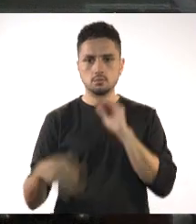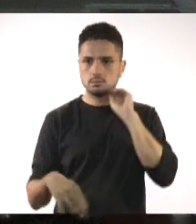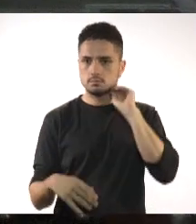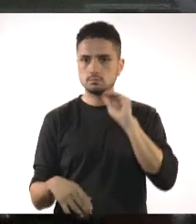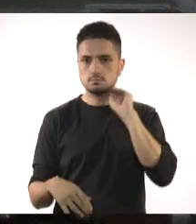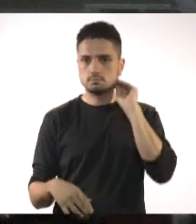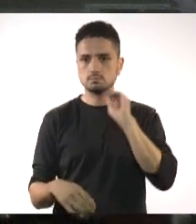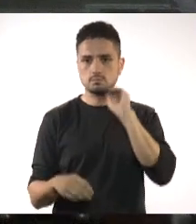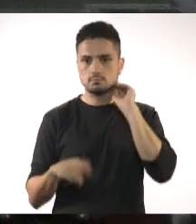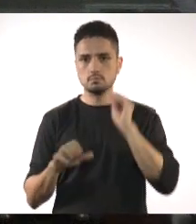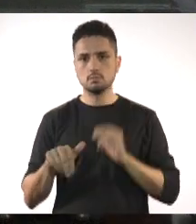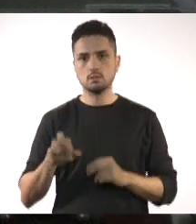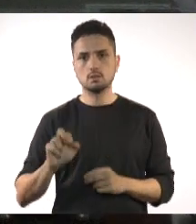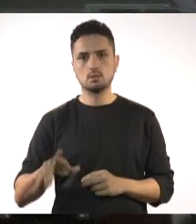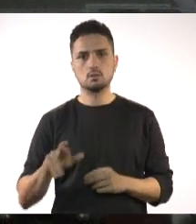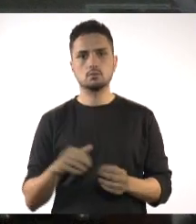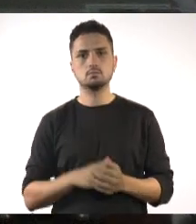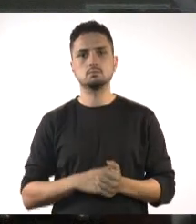com toda a sua